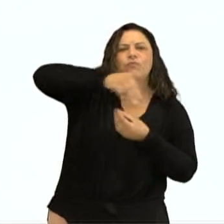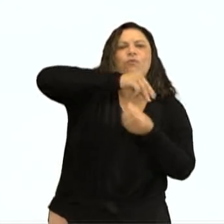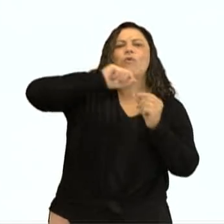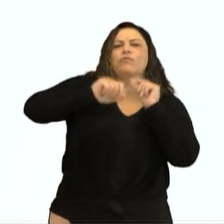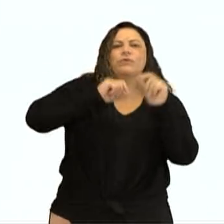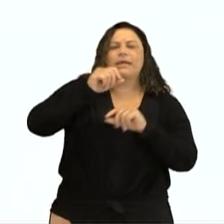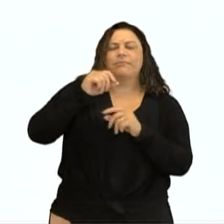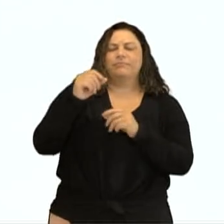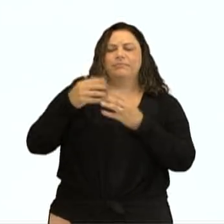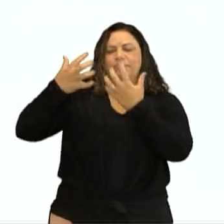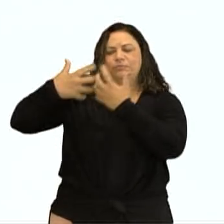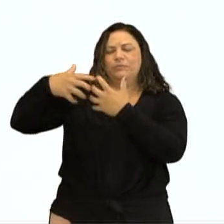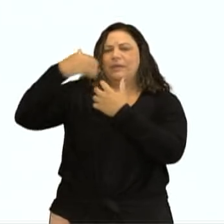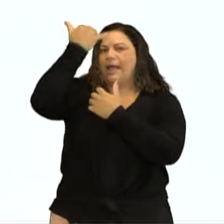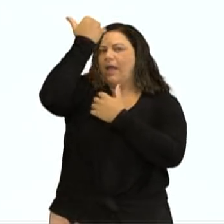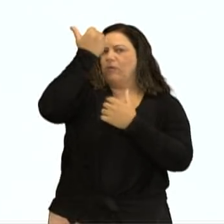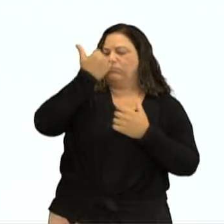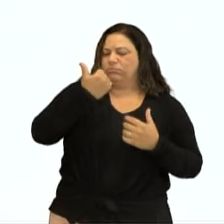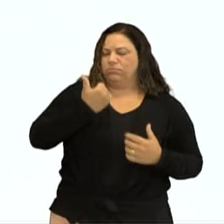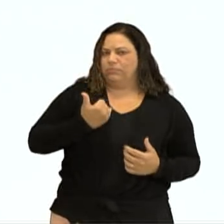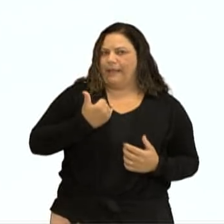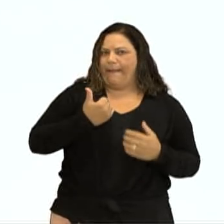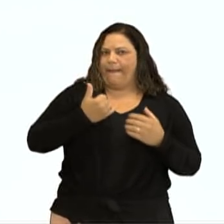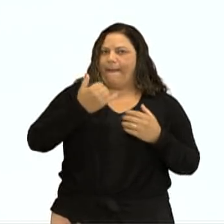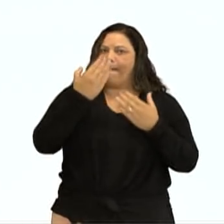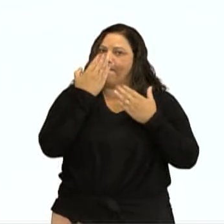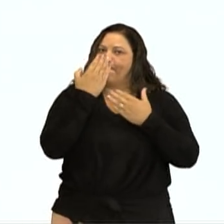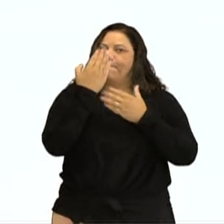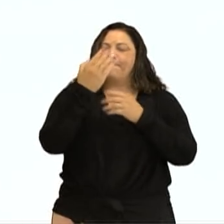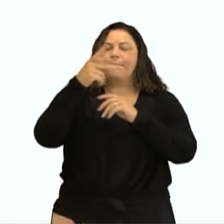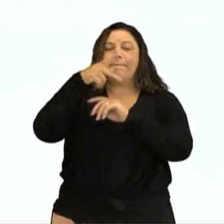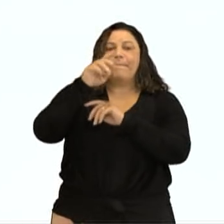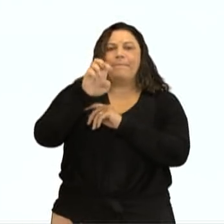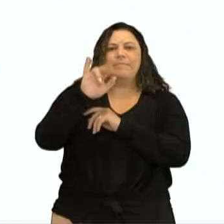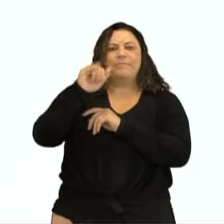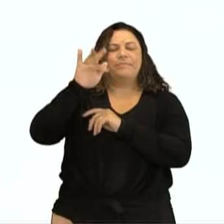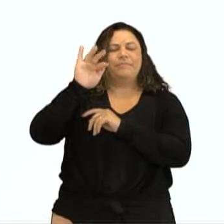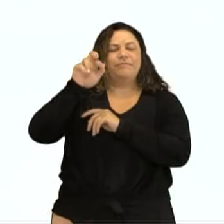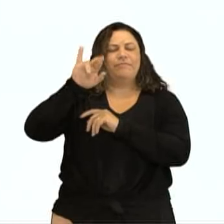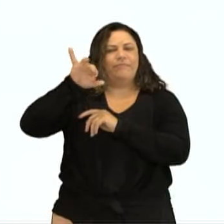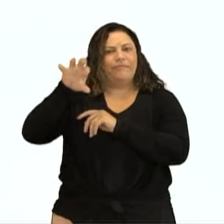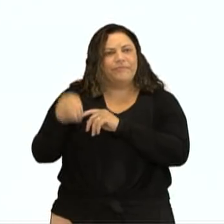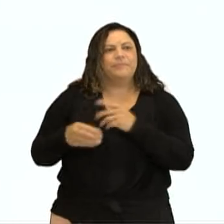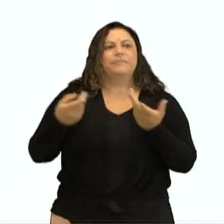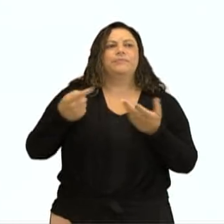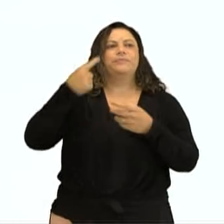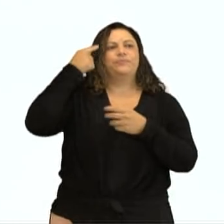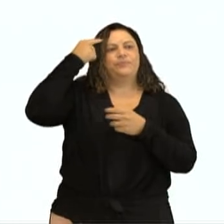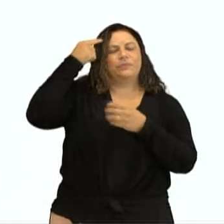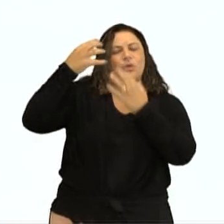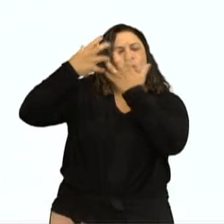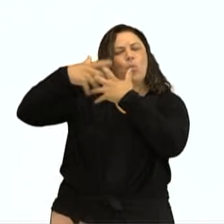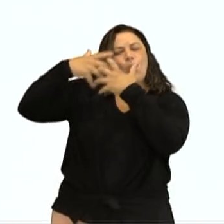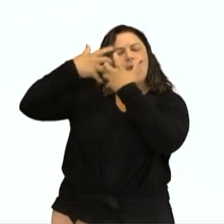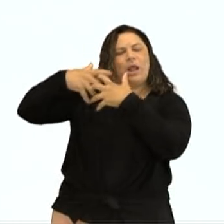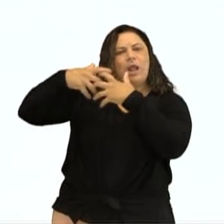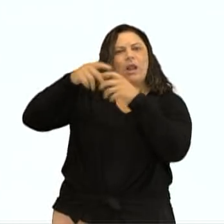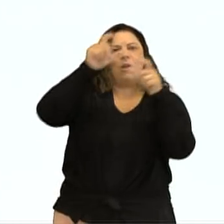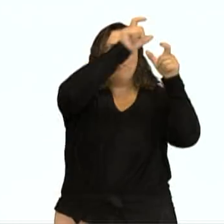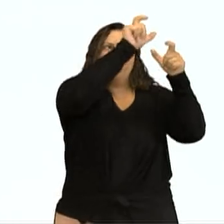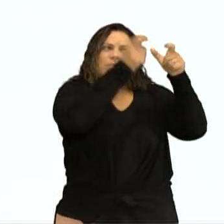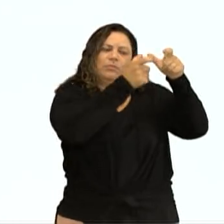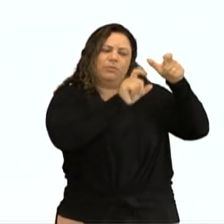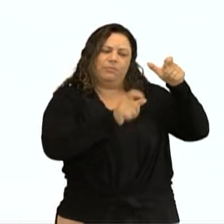sistema nervoso periférico, alternativa B, o cérebro e a medula espinhal, alternativa C,